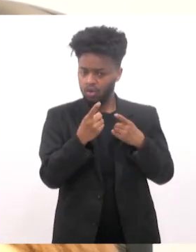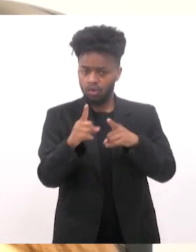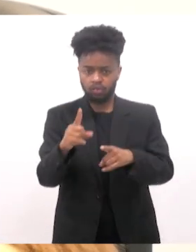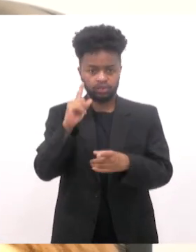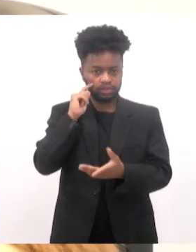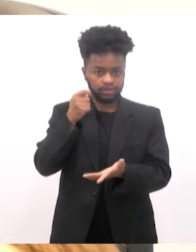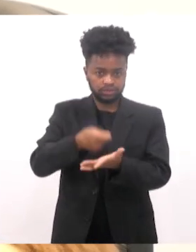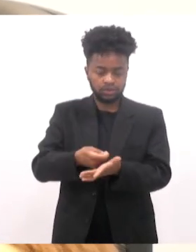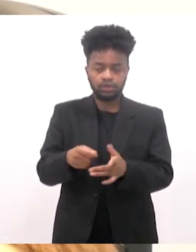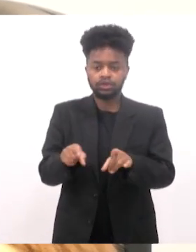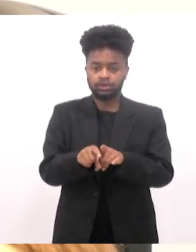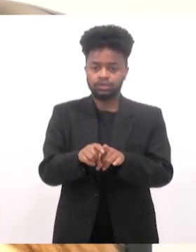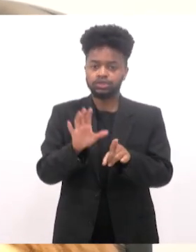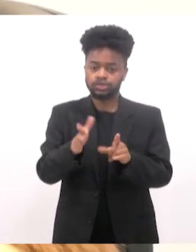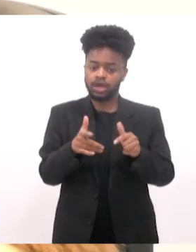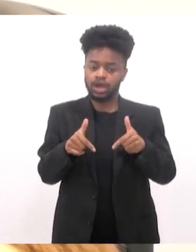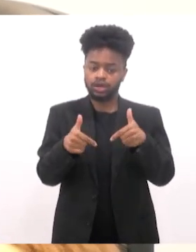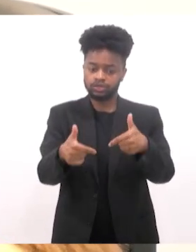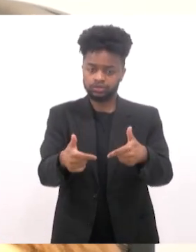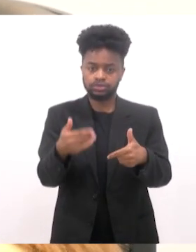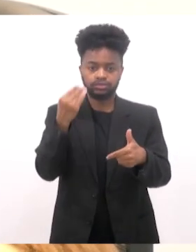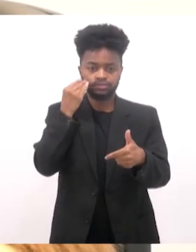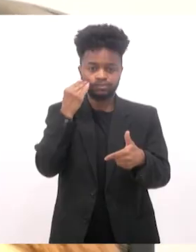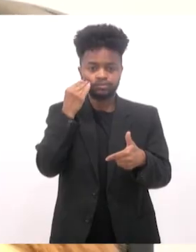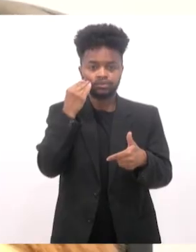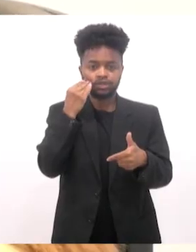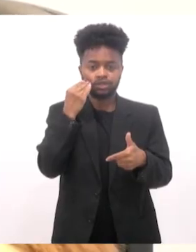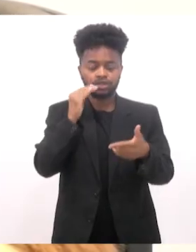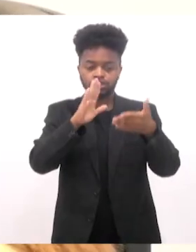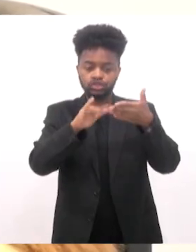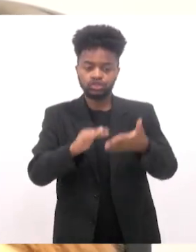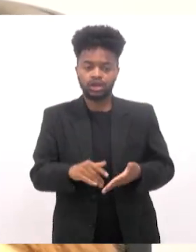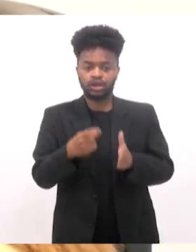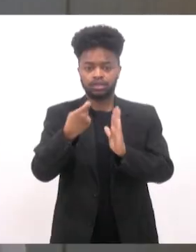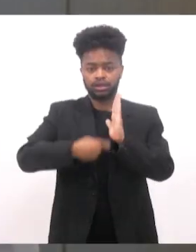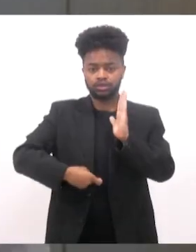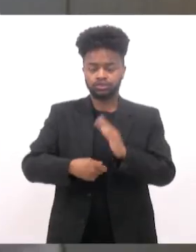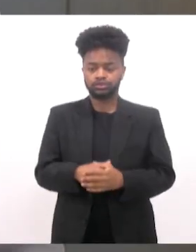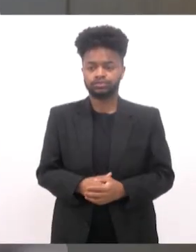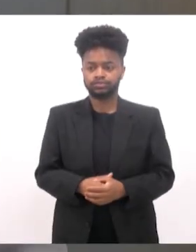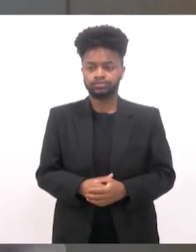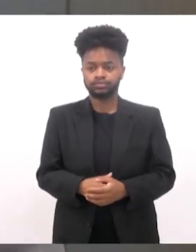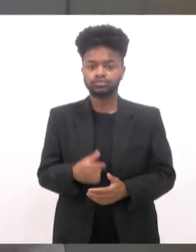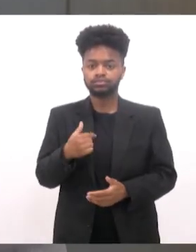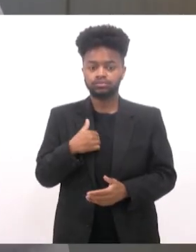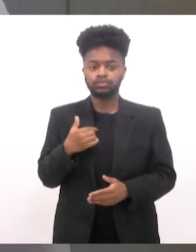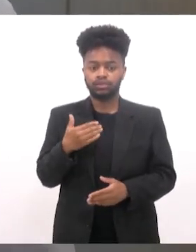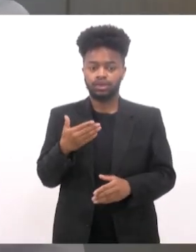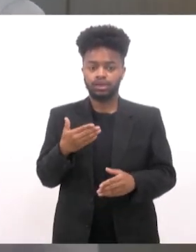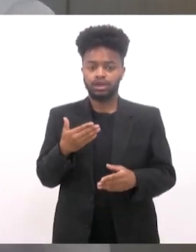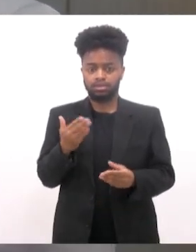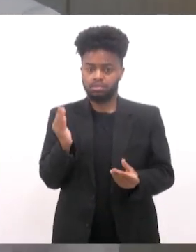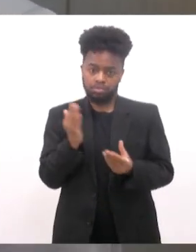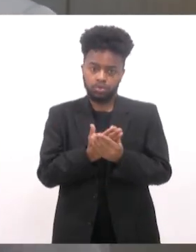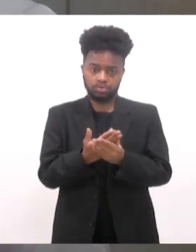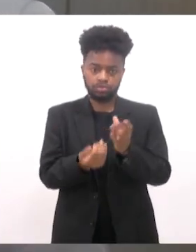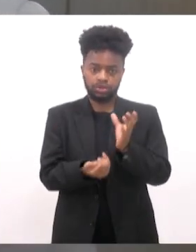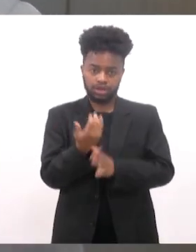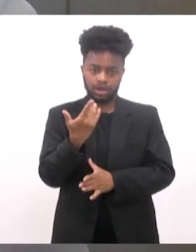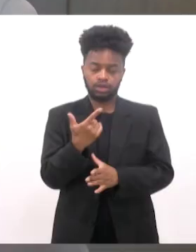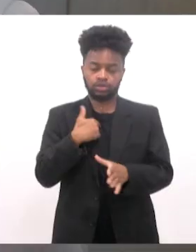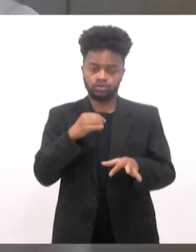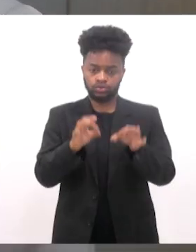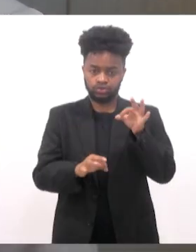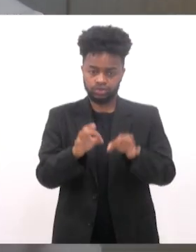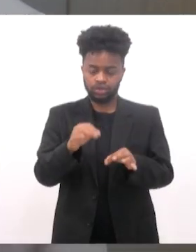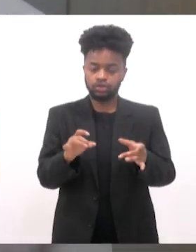decisão e já tomou as medidas cabíveis para tentar derrubar a taxa. Entramos na justiça, que vai se acoplar também